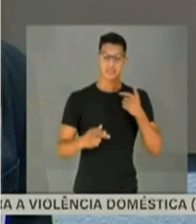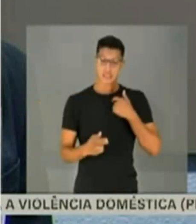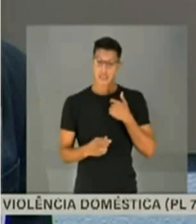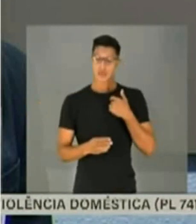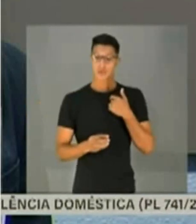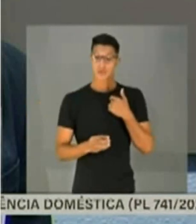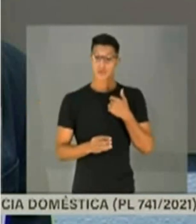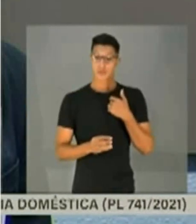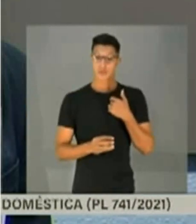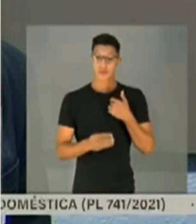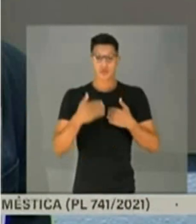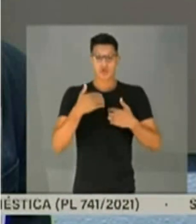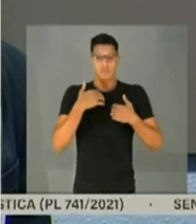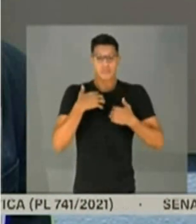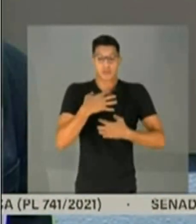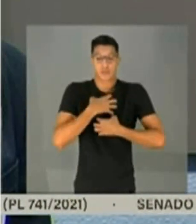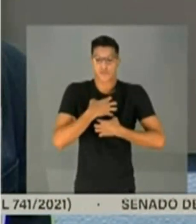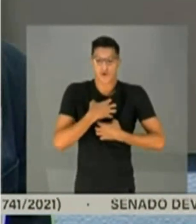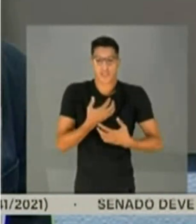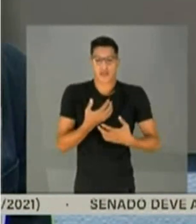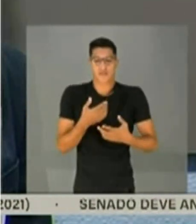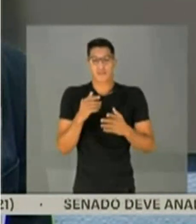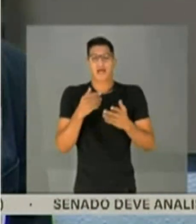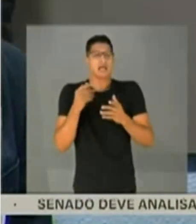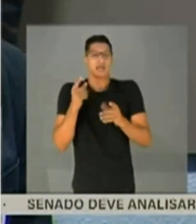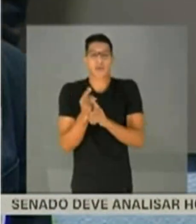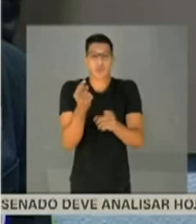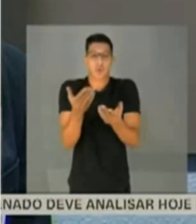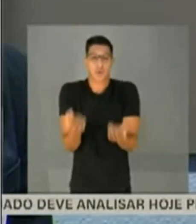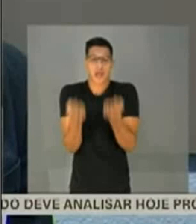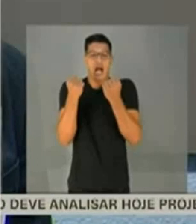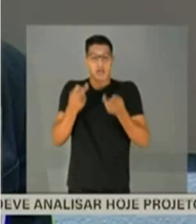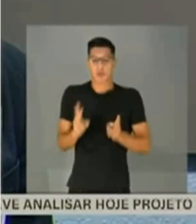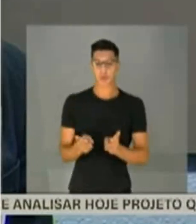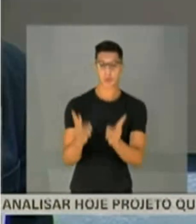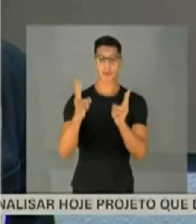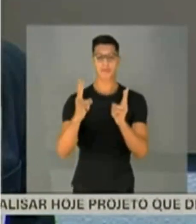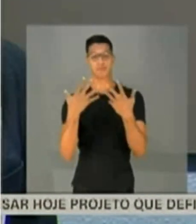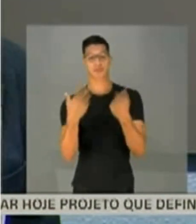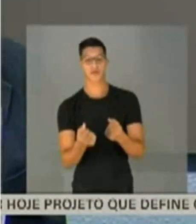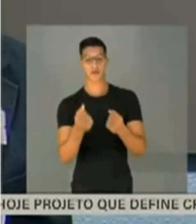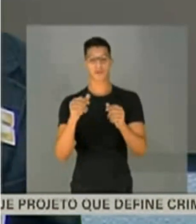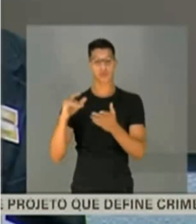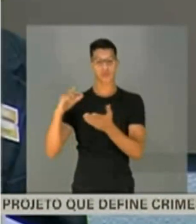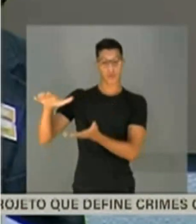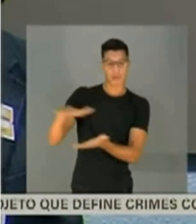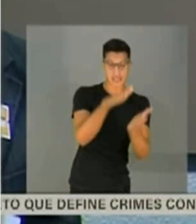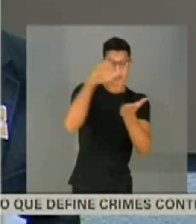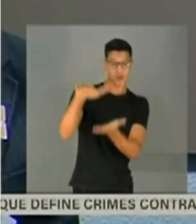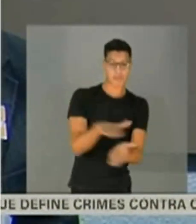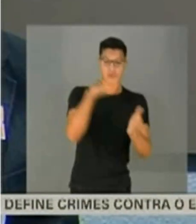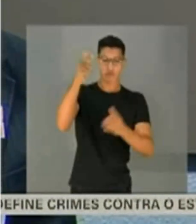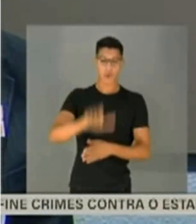estaria negociando vacinas nesse período. Sendo que durante esse mesmo